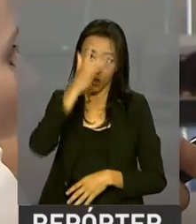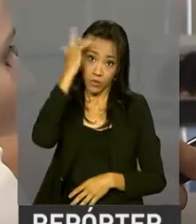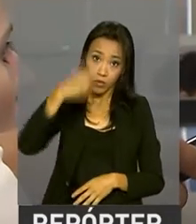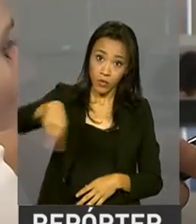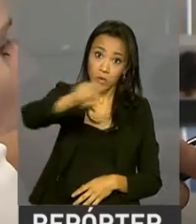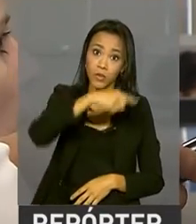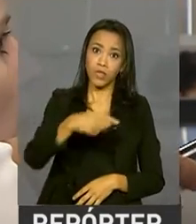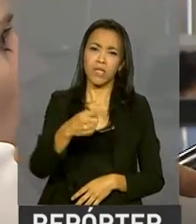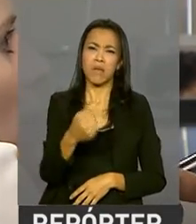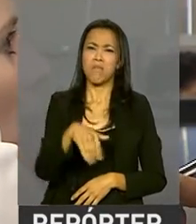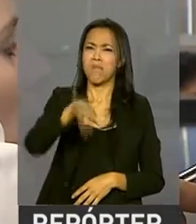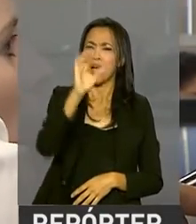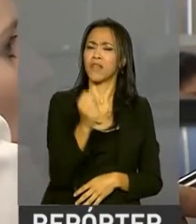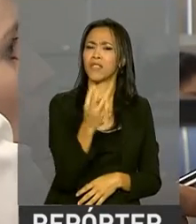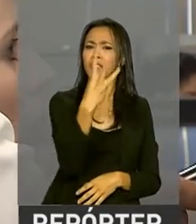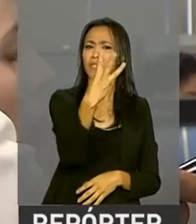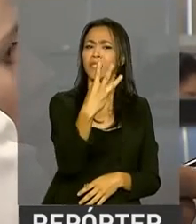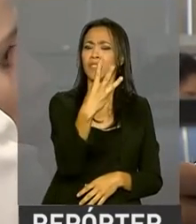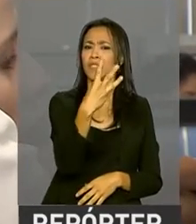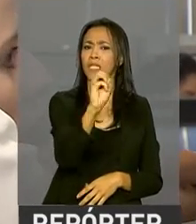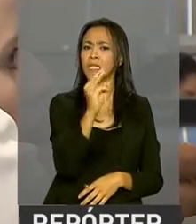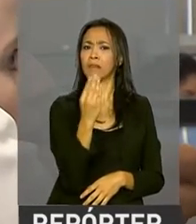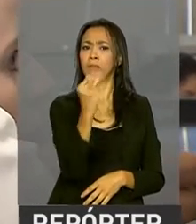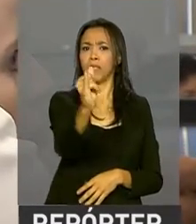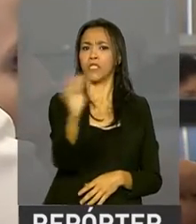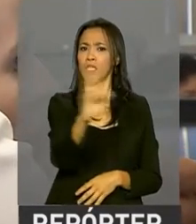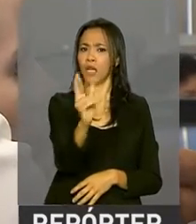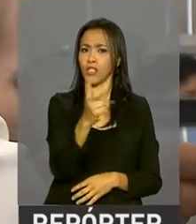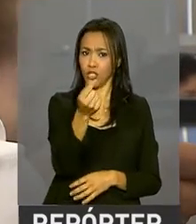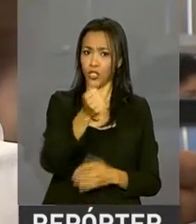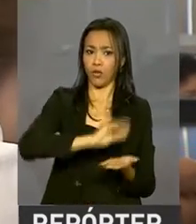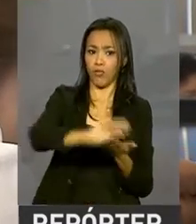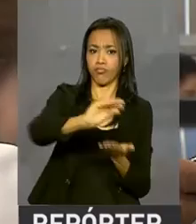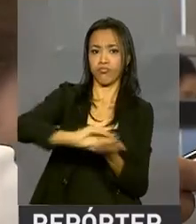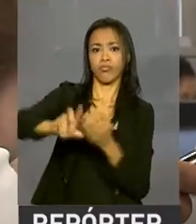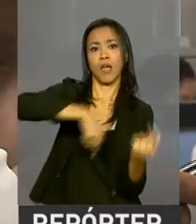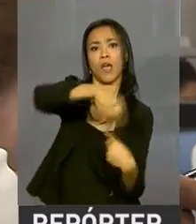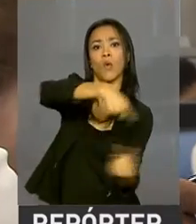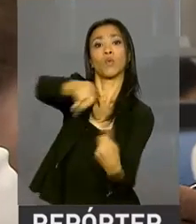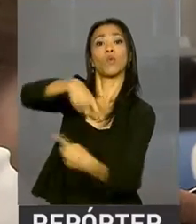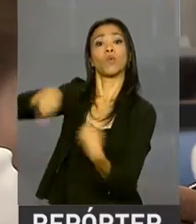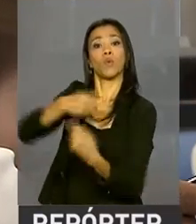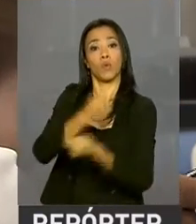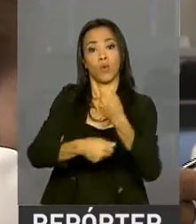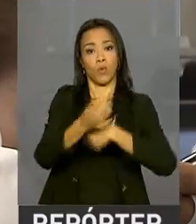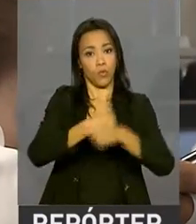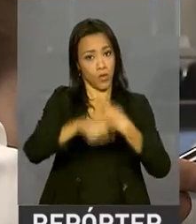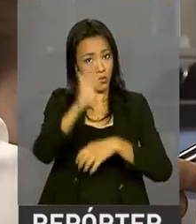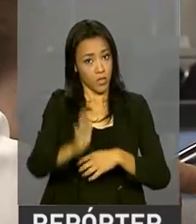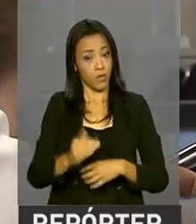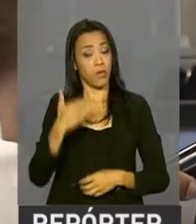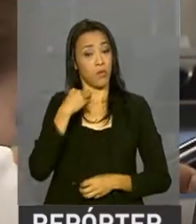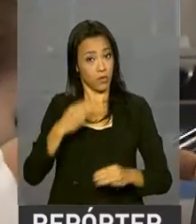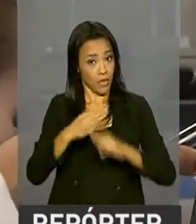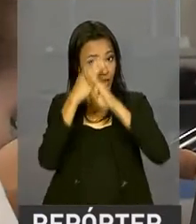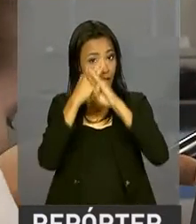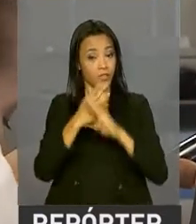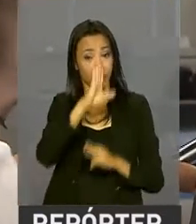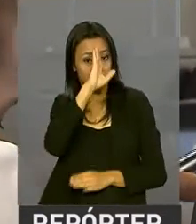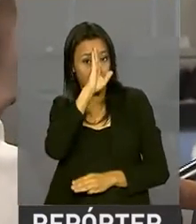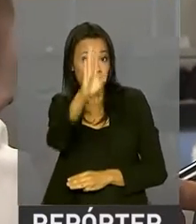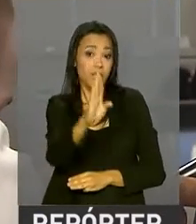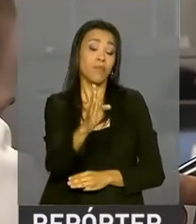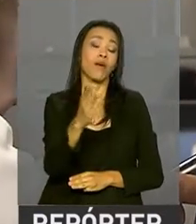mais de 30 bilhões de reais da economia brasileira ea caixa novamente cumprindo seu papel de principal operador a